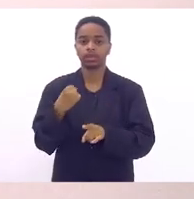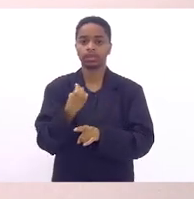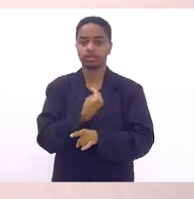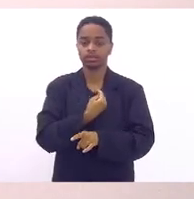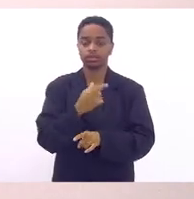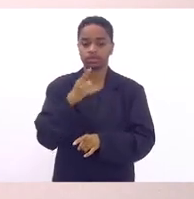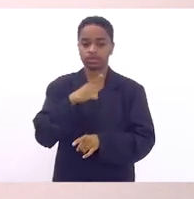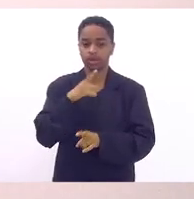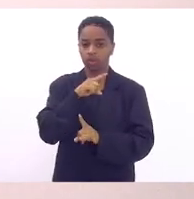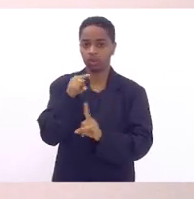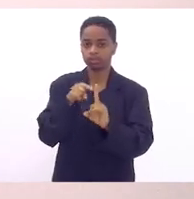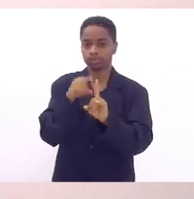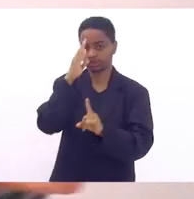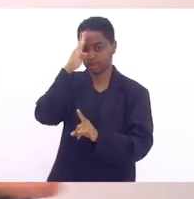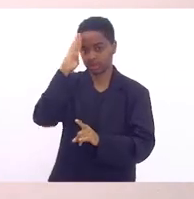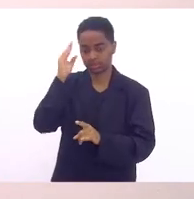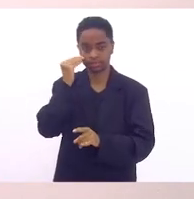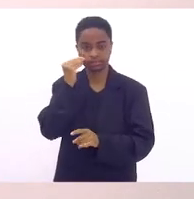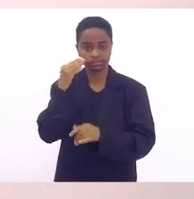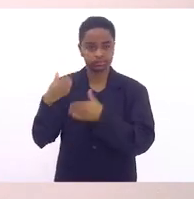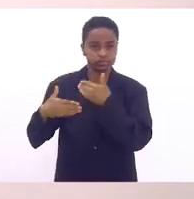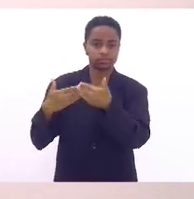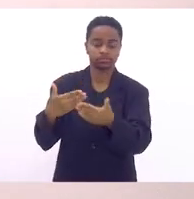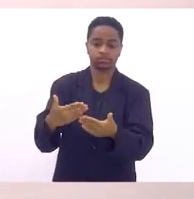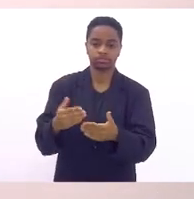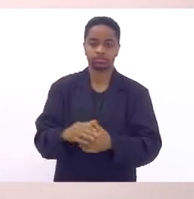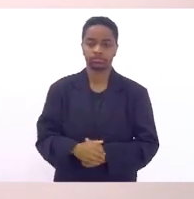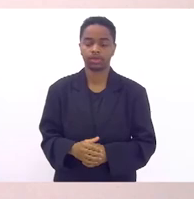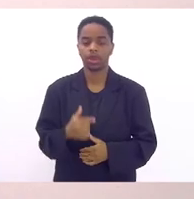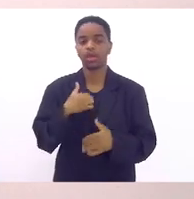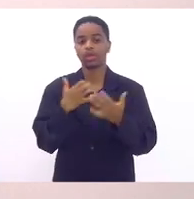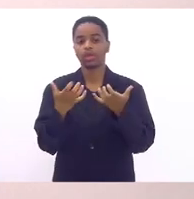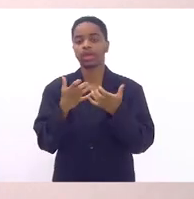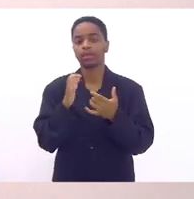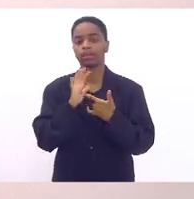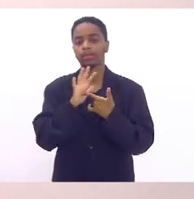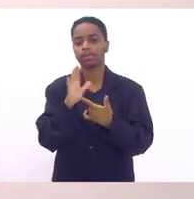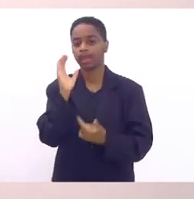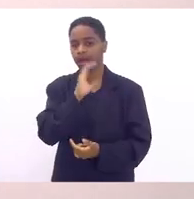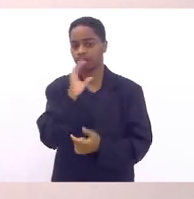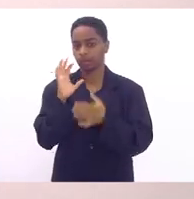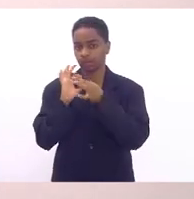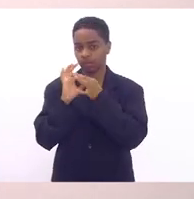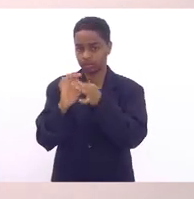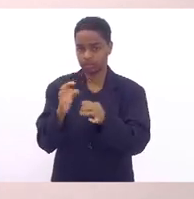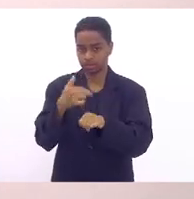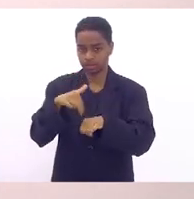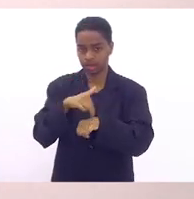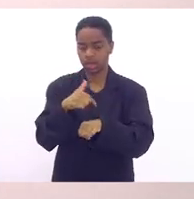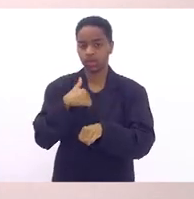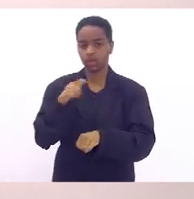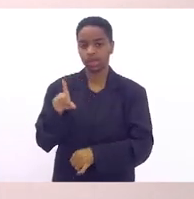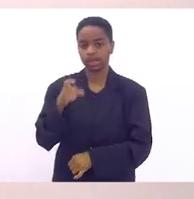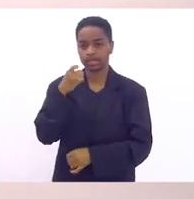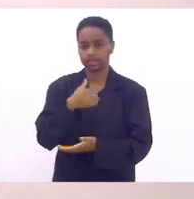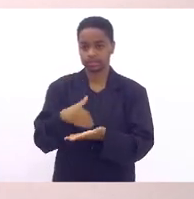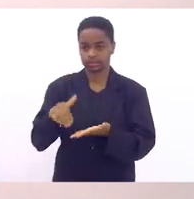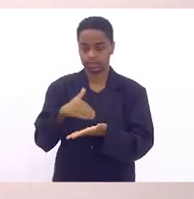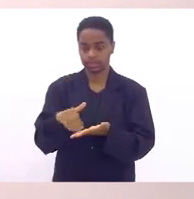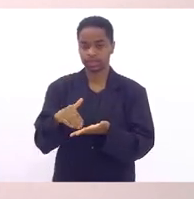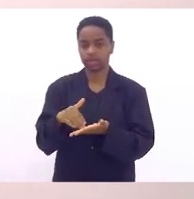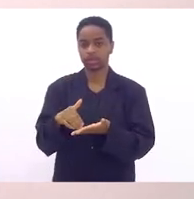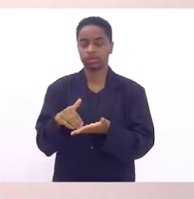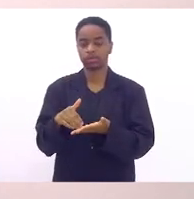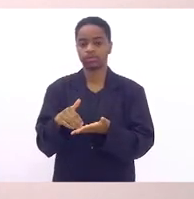nesse sentido Bom O Tema eu queria trazer rapidamente um contexto Nacional eu fui secretário de ciência e tecnologia e insumo estratégico na gestão do